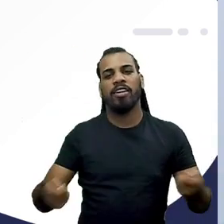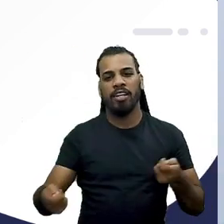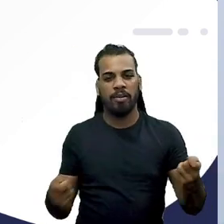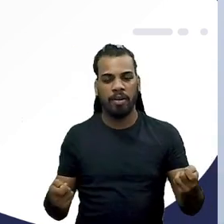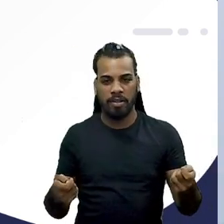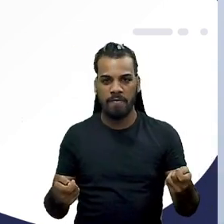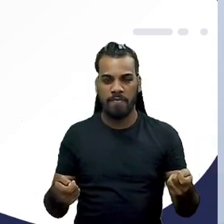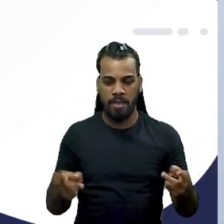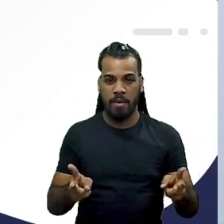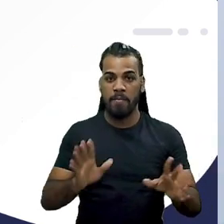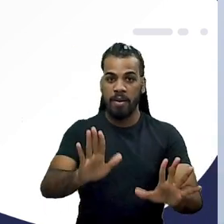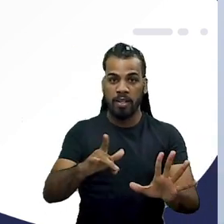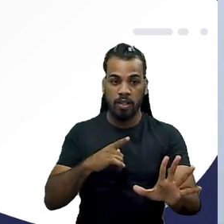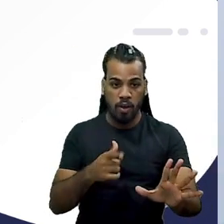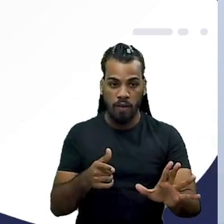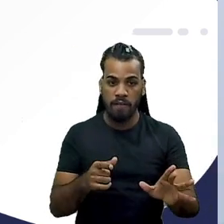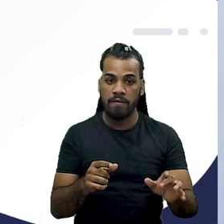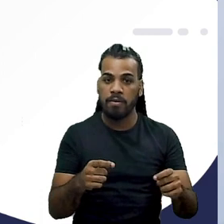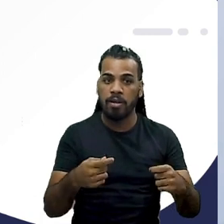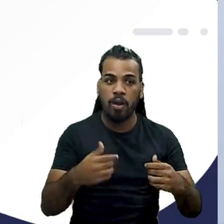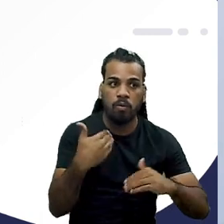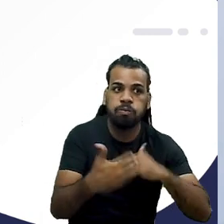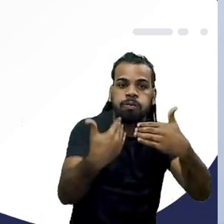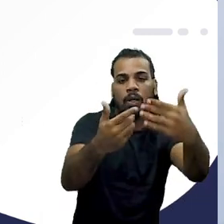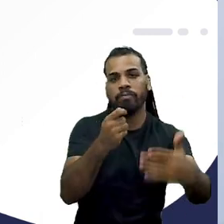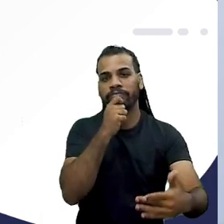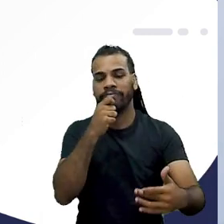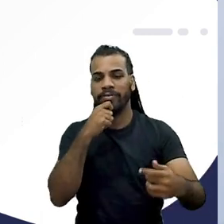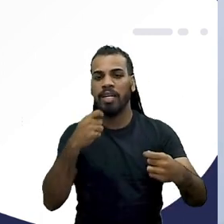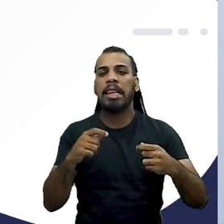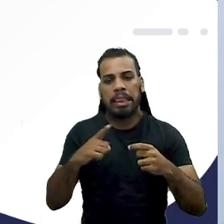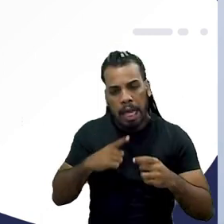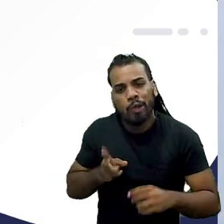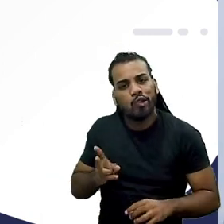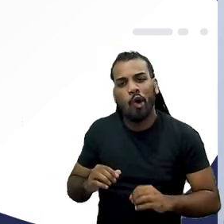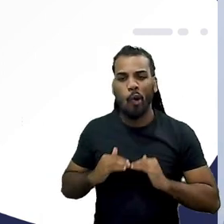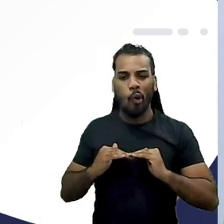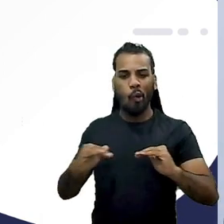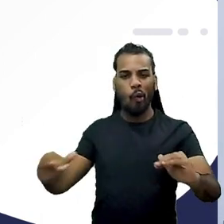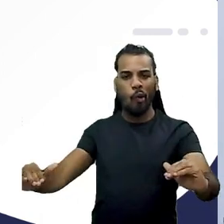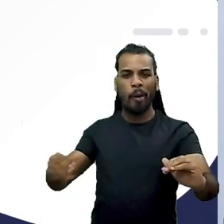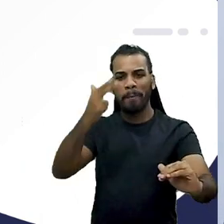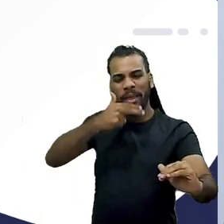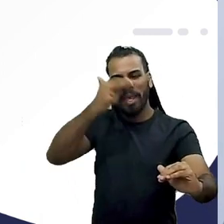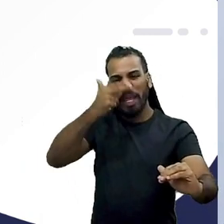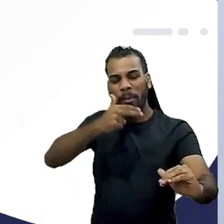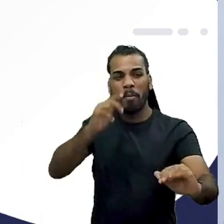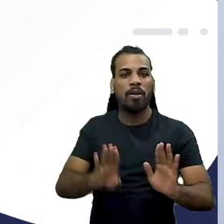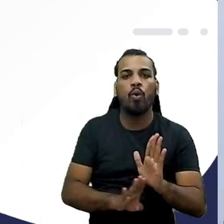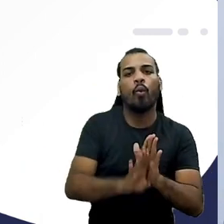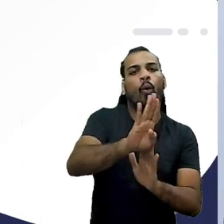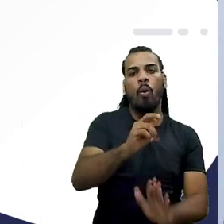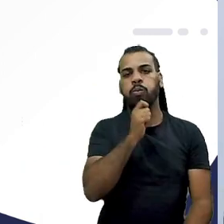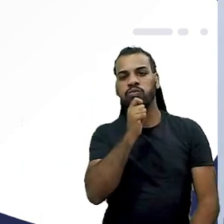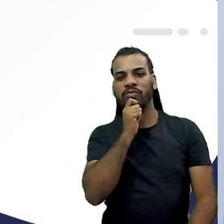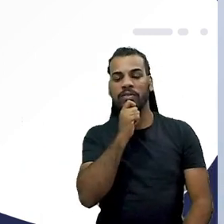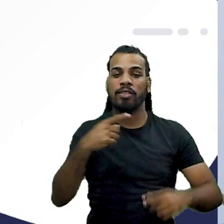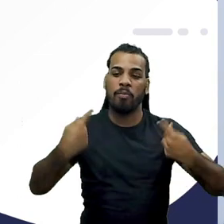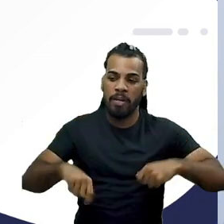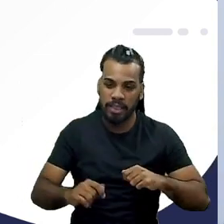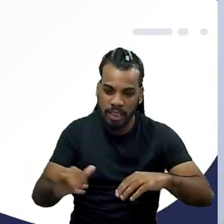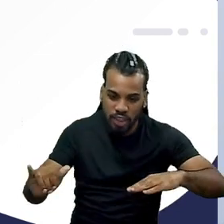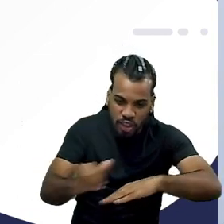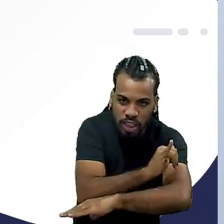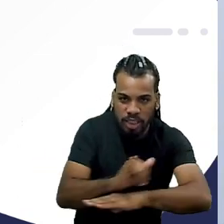não está gerando condições de prosperar, de crescer. Então, o ponto de equilíbrio é importante para o empresário pensar em